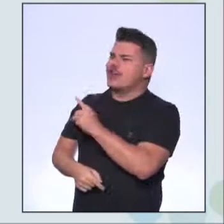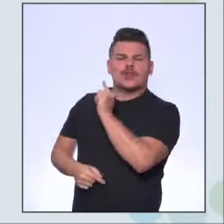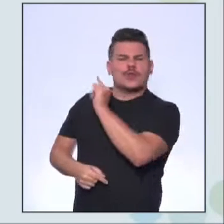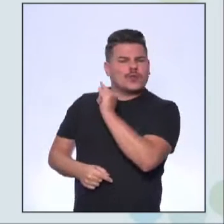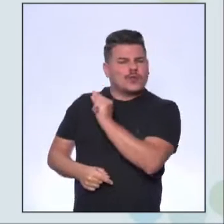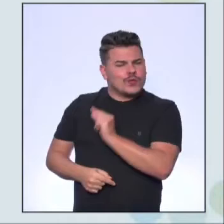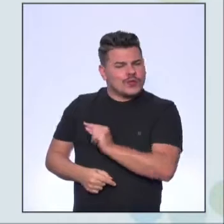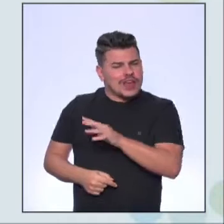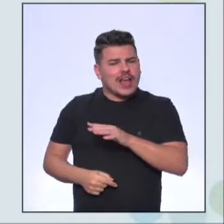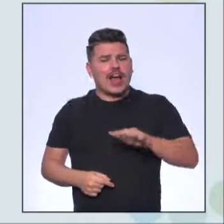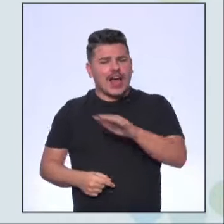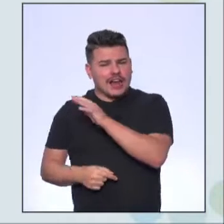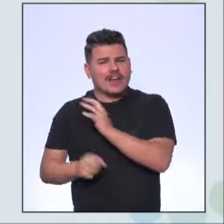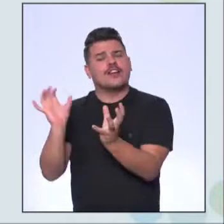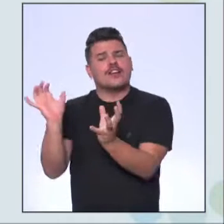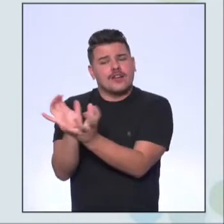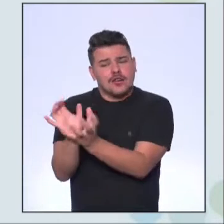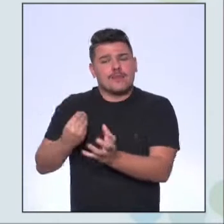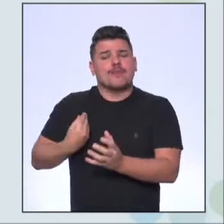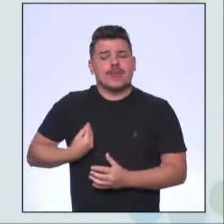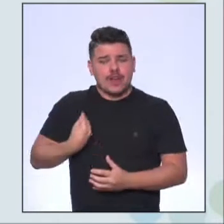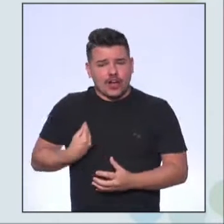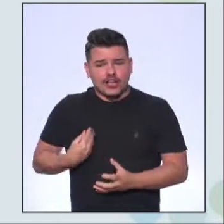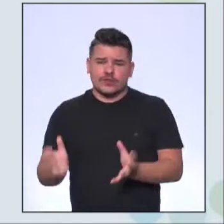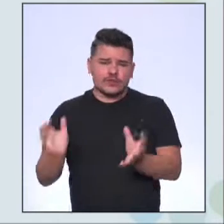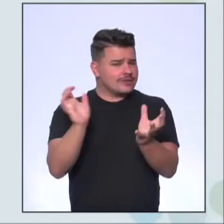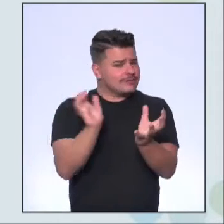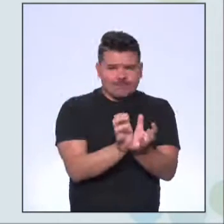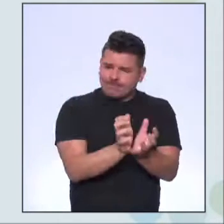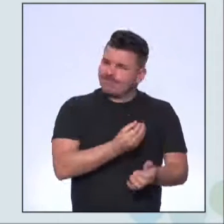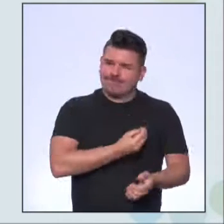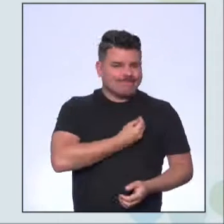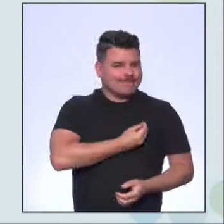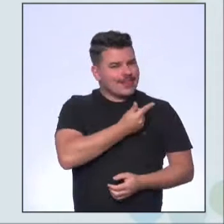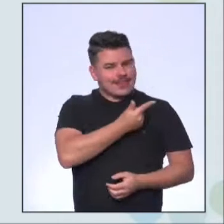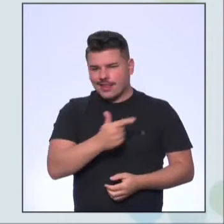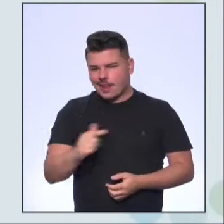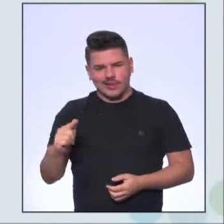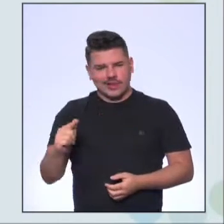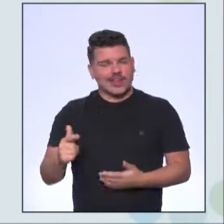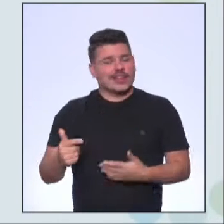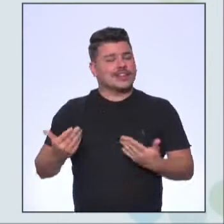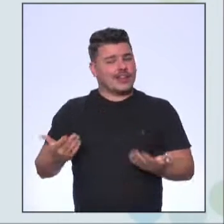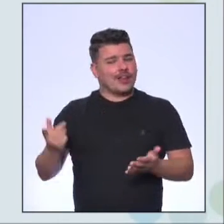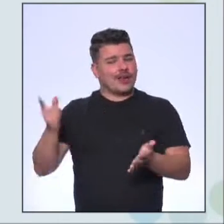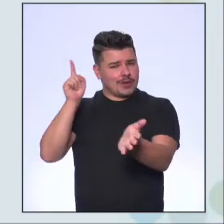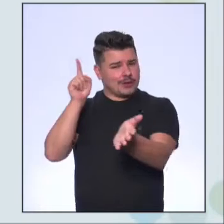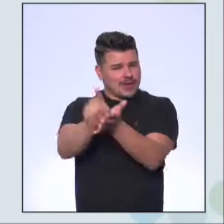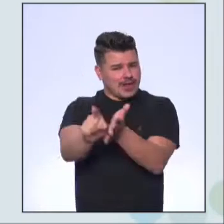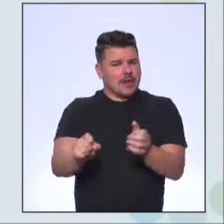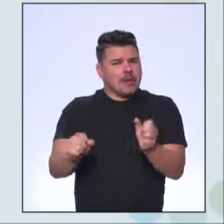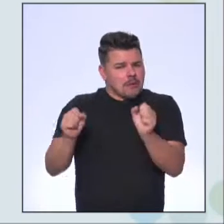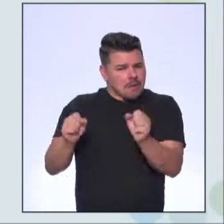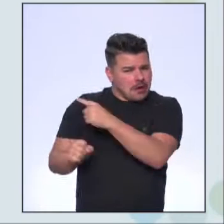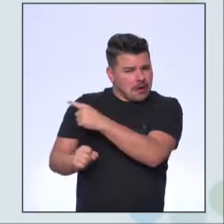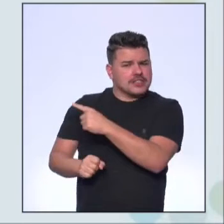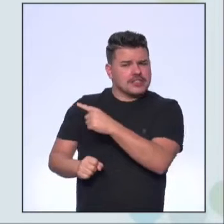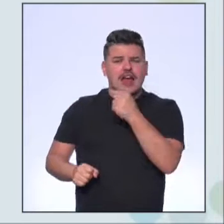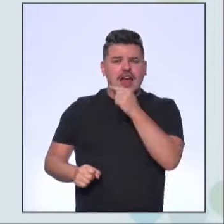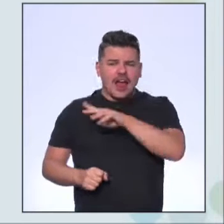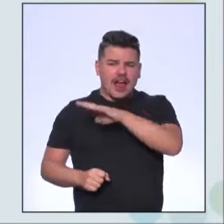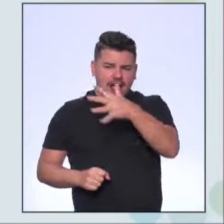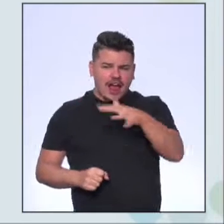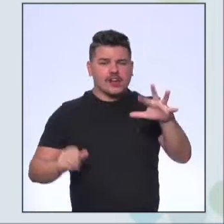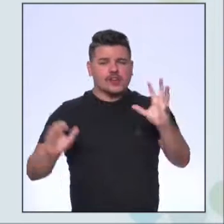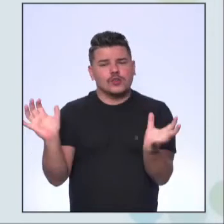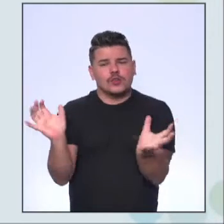fatores bióticos e de fatores abióticos. Tá? Então, eu perguntei aqui, podemos dizer que a imagem reflete um